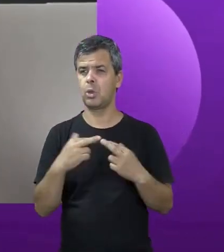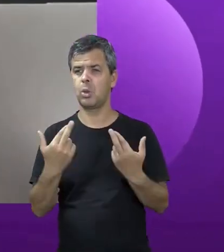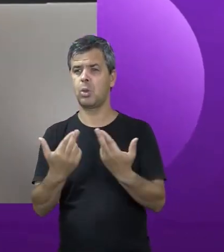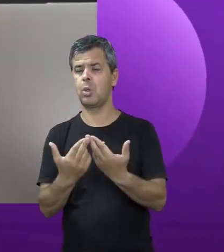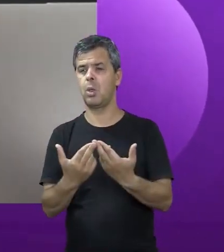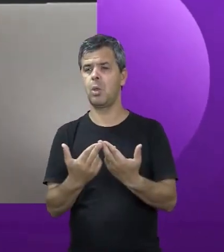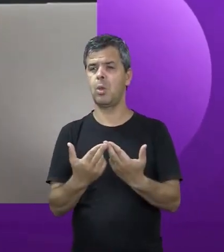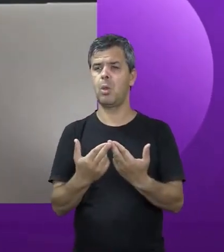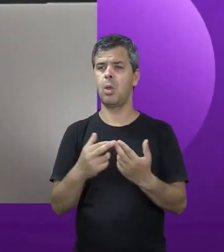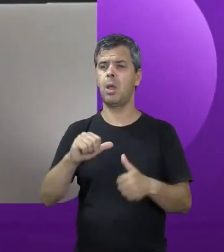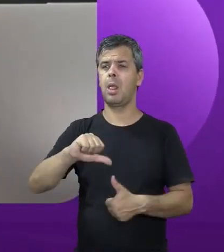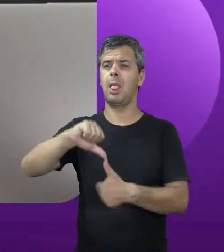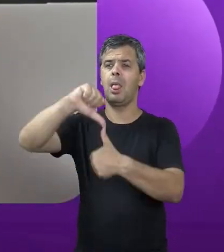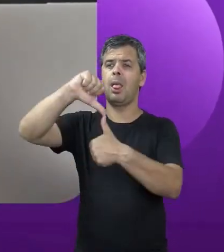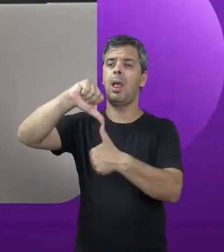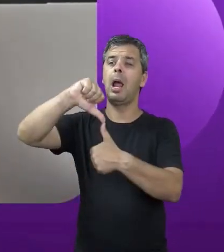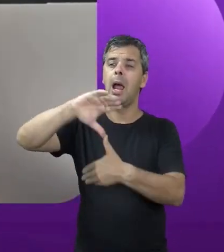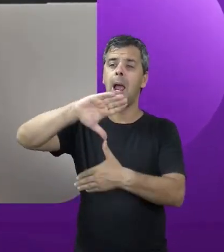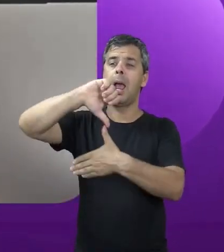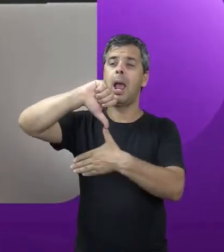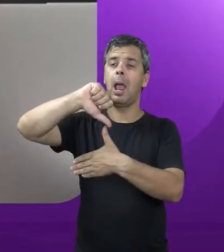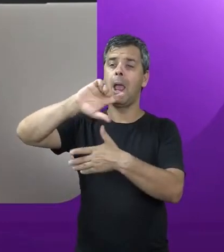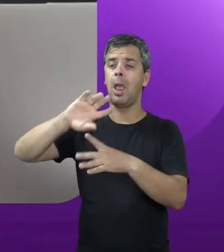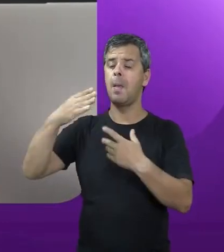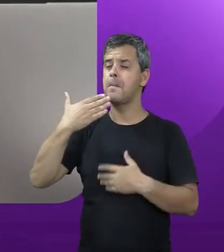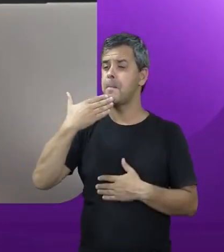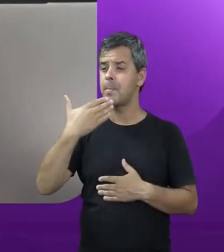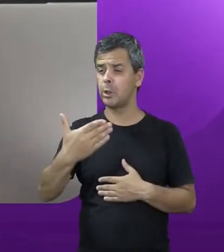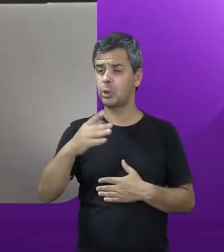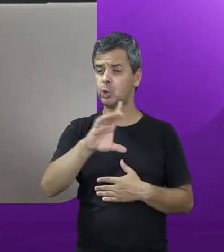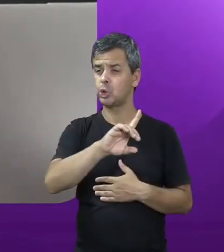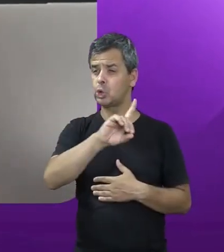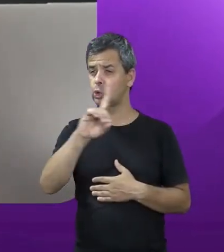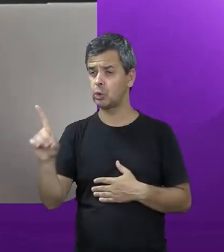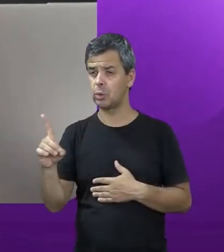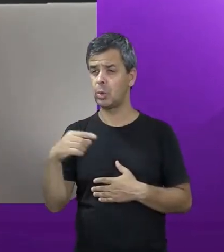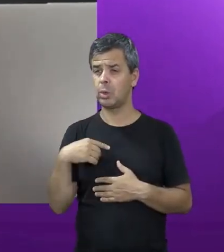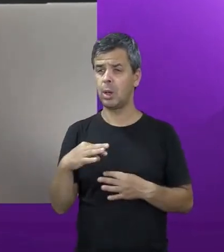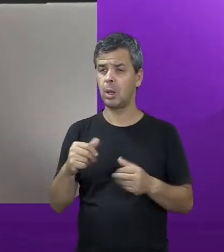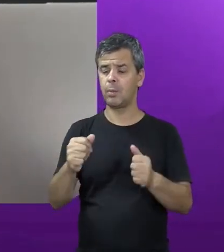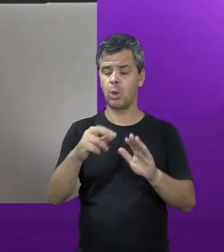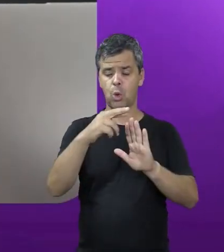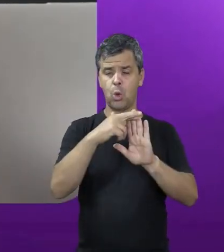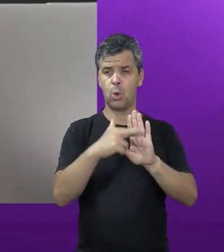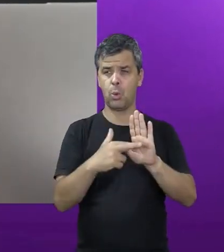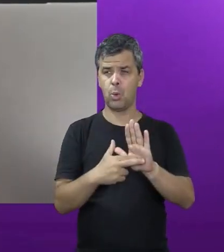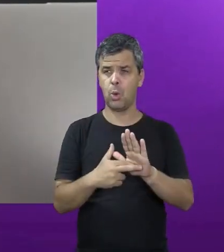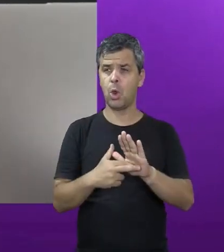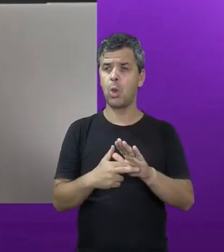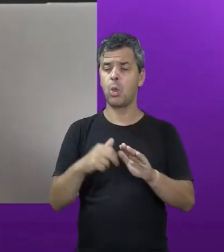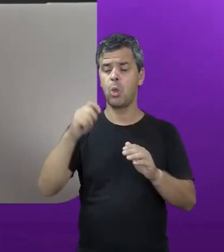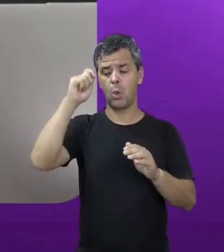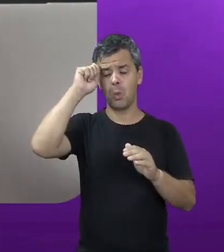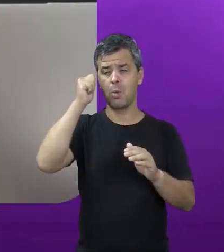mulheres negras, latino-americana e caribenha, que inclusive reivindicou a data. Você tem hoje uma agenda do feminismo negro,